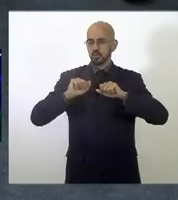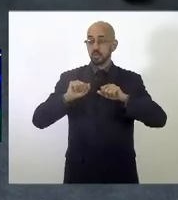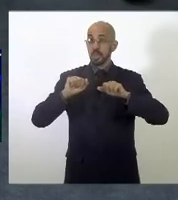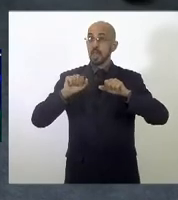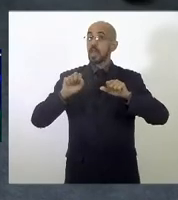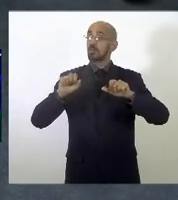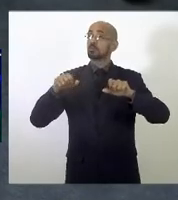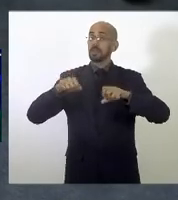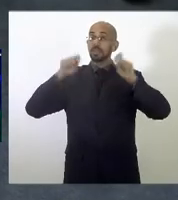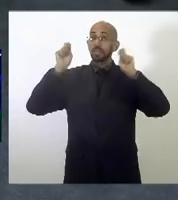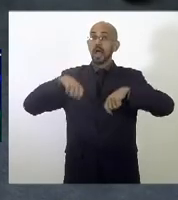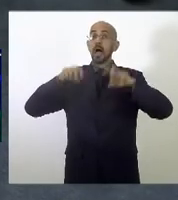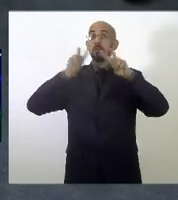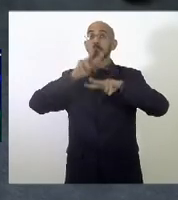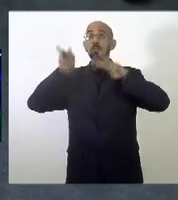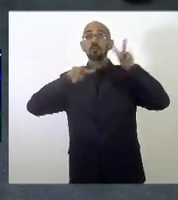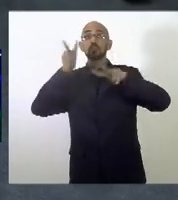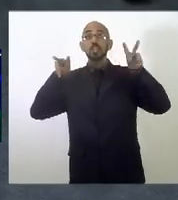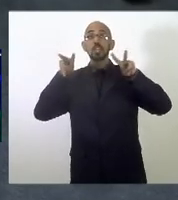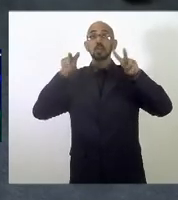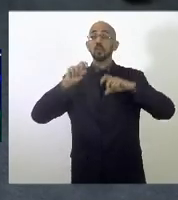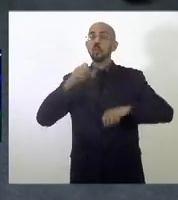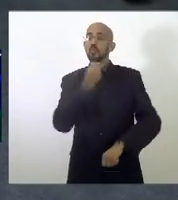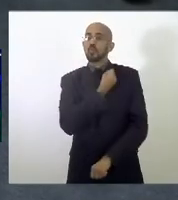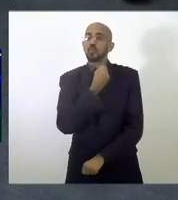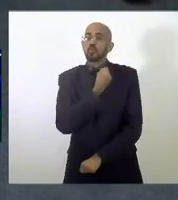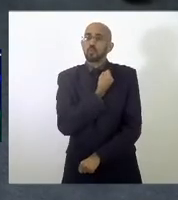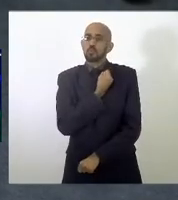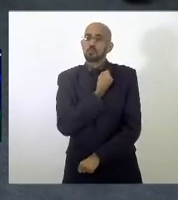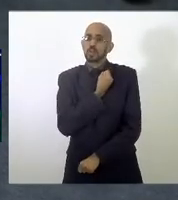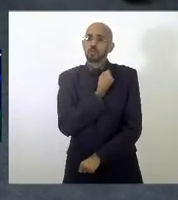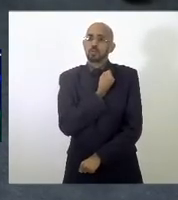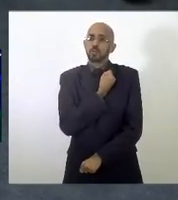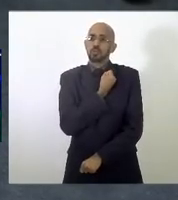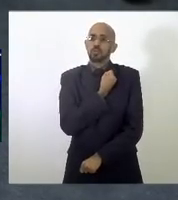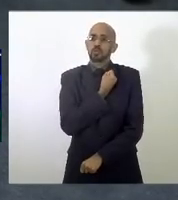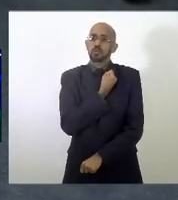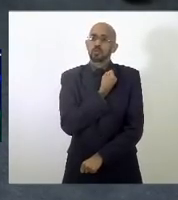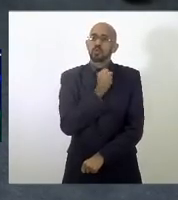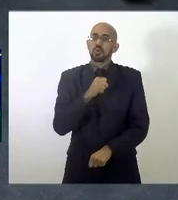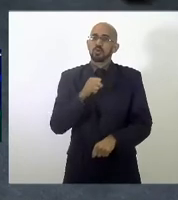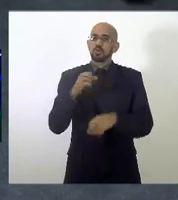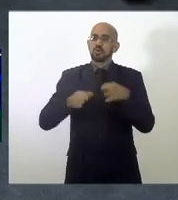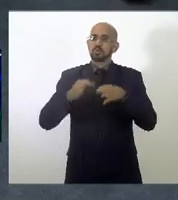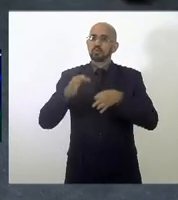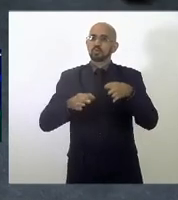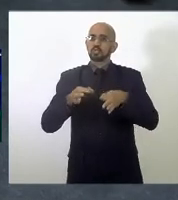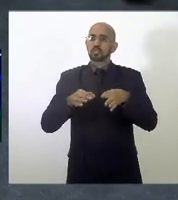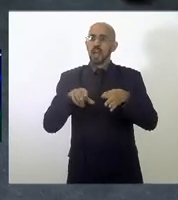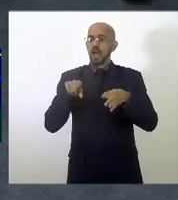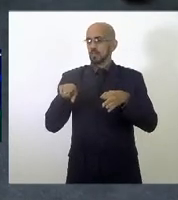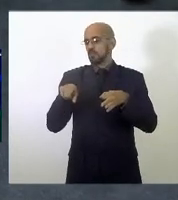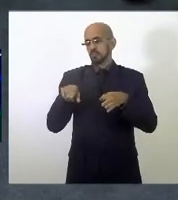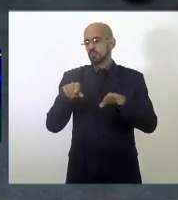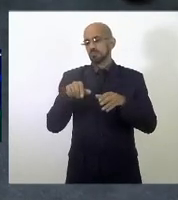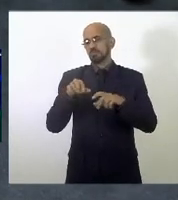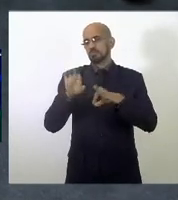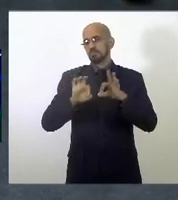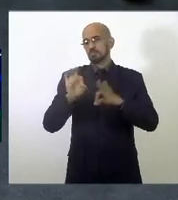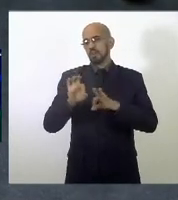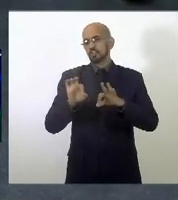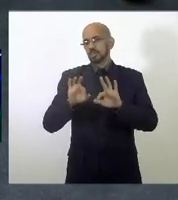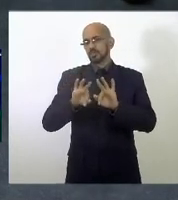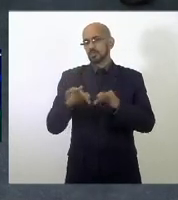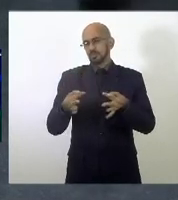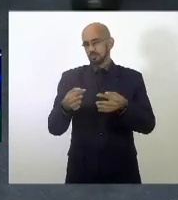grande, legível, com o número do plantão judiciário mais próximo daquele hospital. Então, é um projeto muito simples, porque muitas